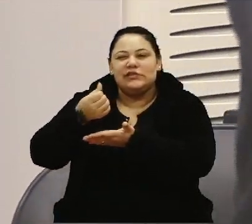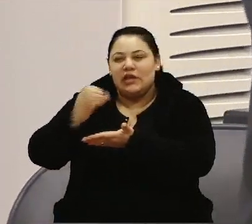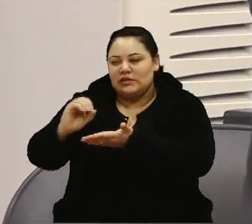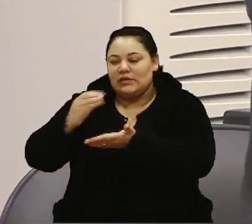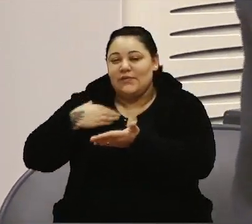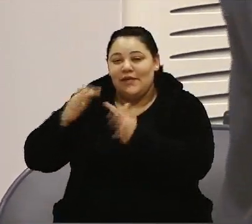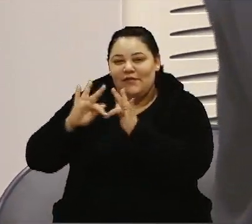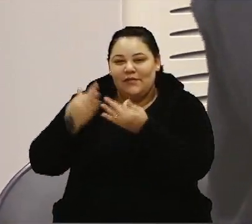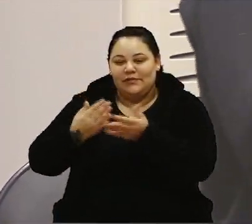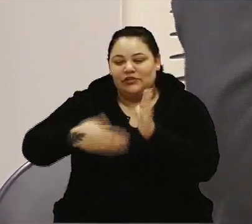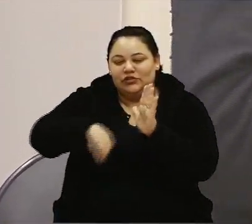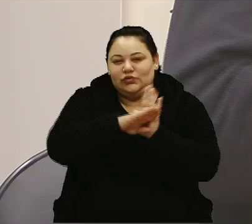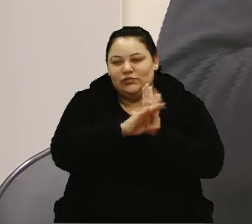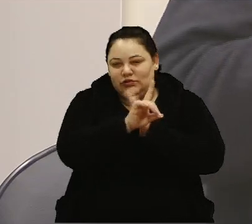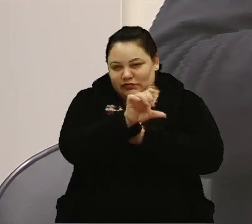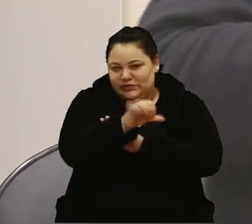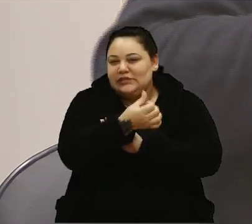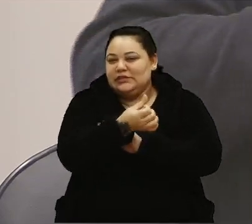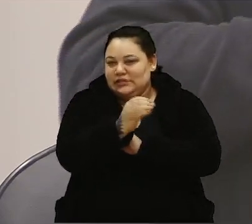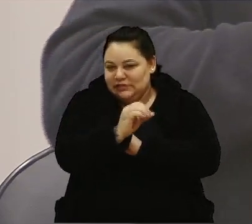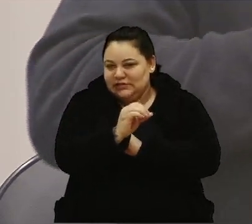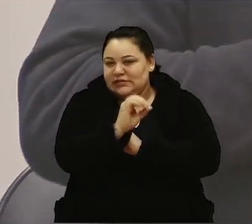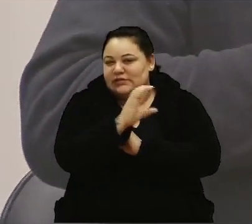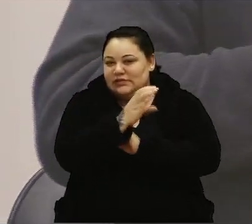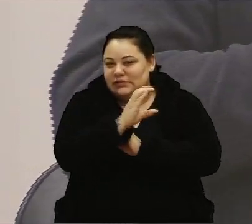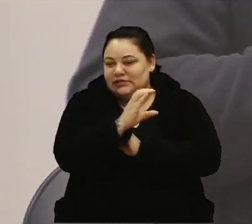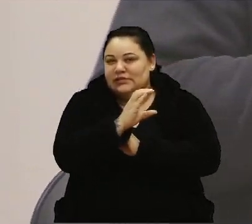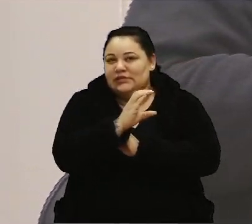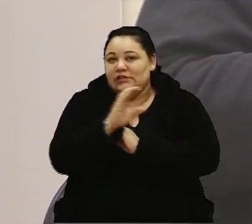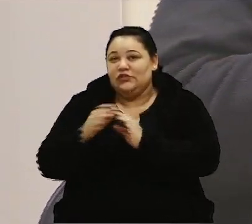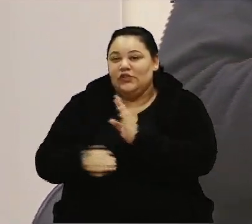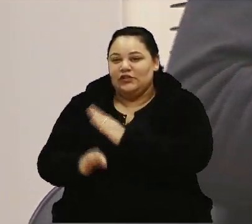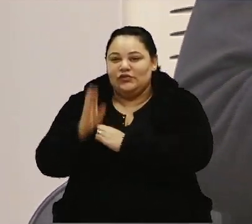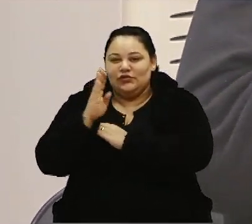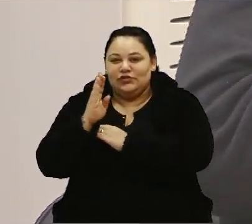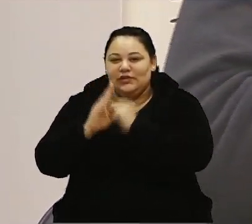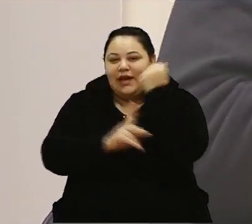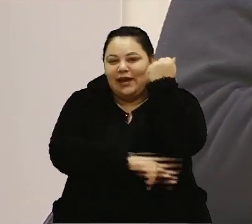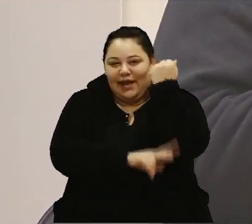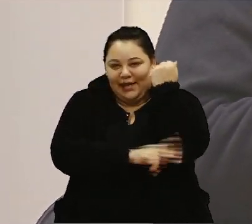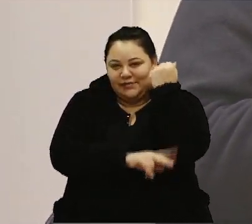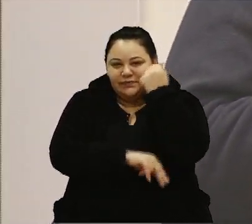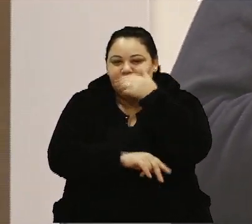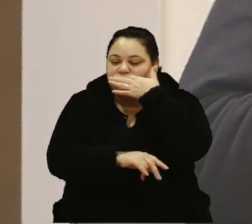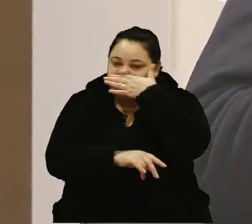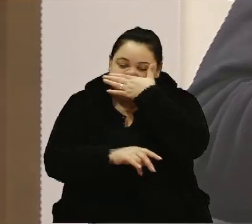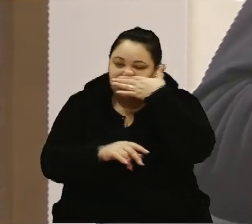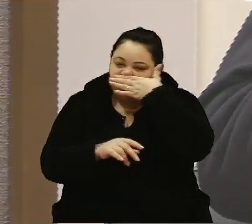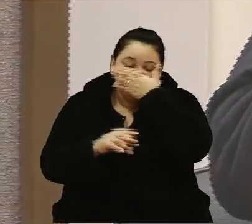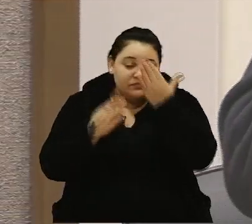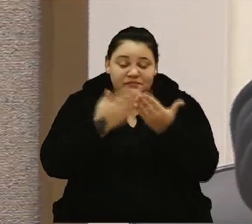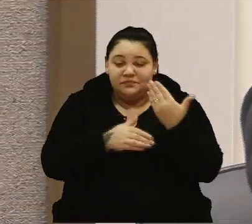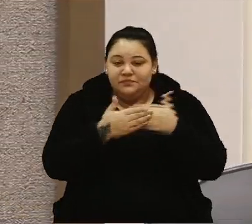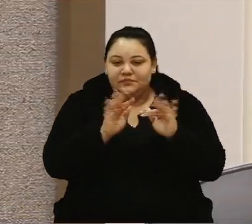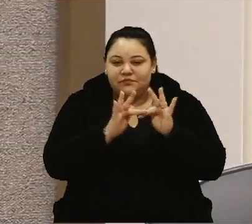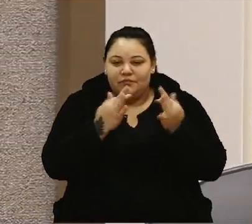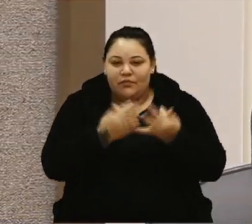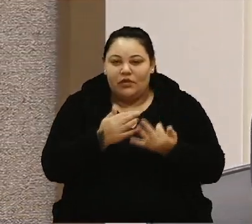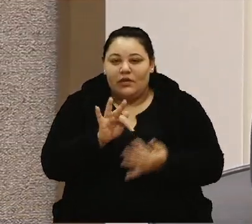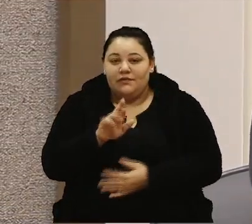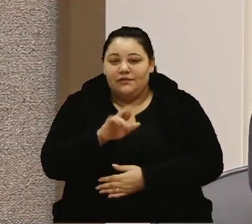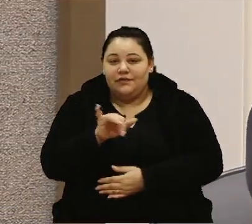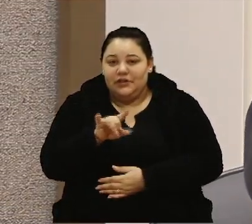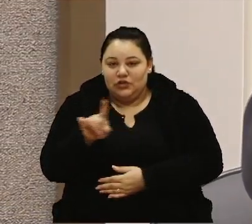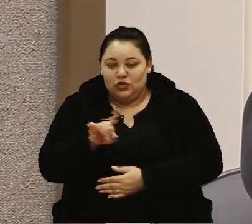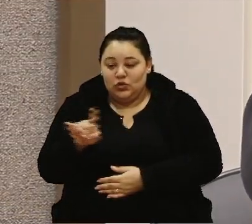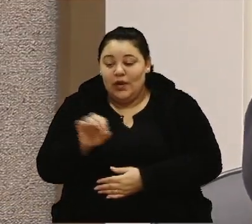no bairro Cruzeiro em 1960, vinda de Canela, embora toda a minha família frissa originalmente é de Santa Lúcia do Piauí.